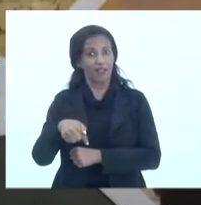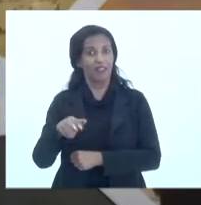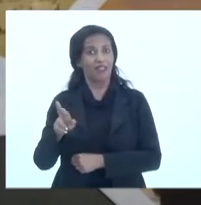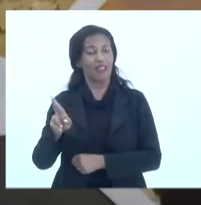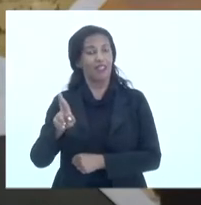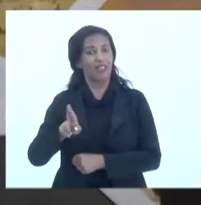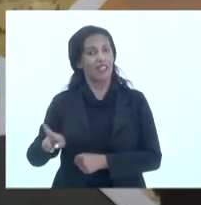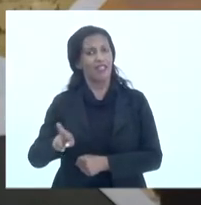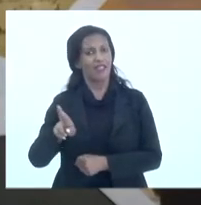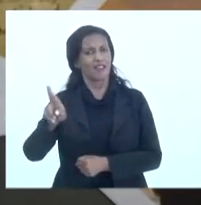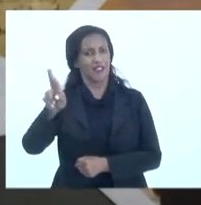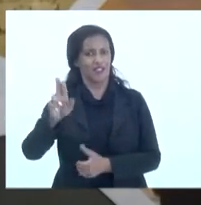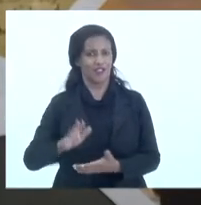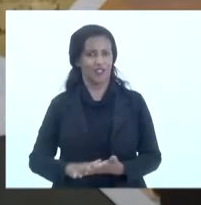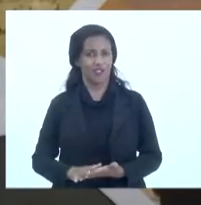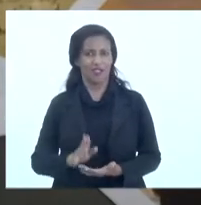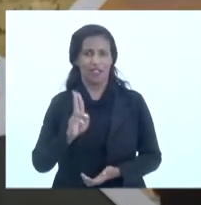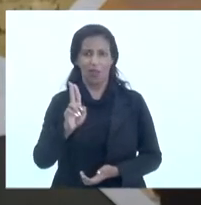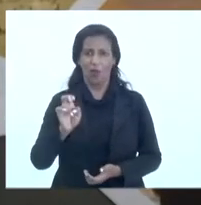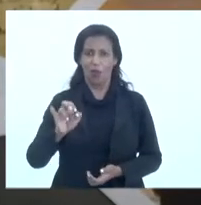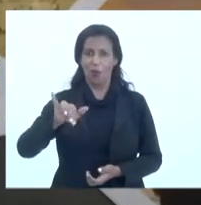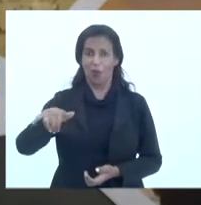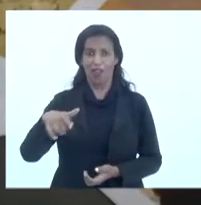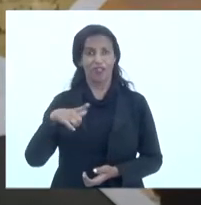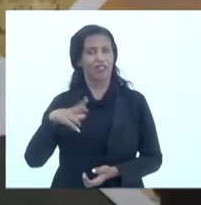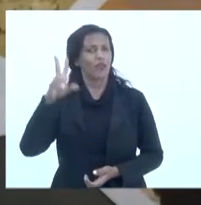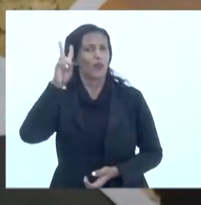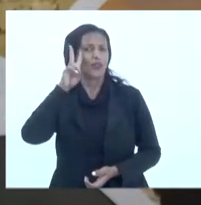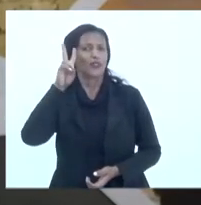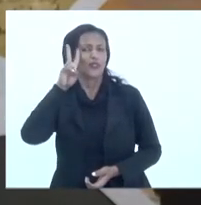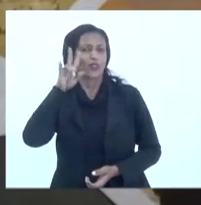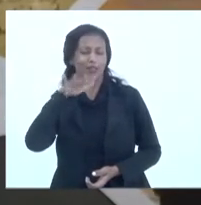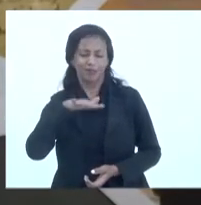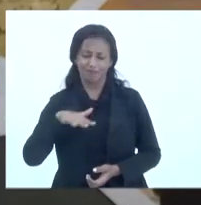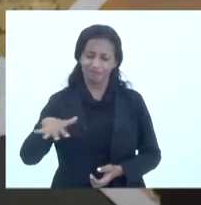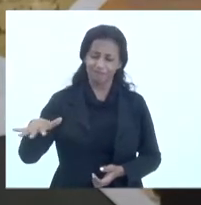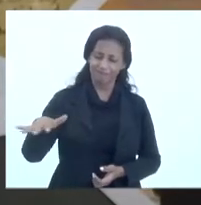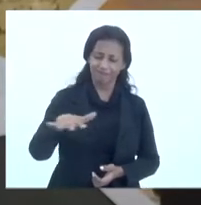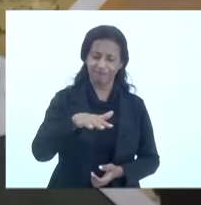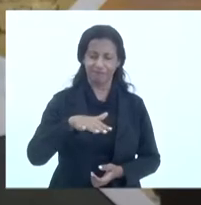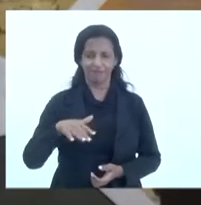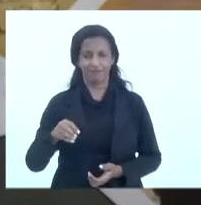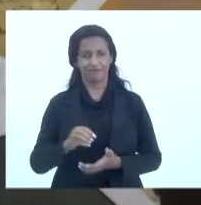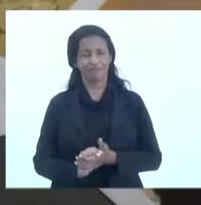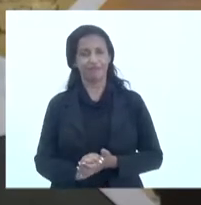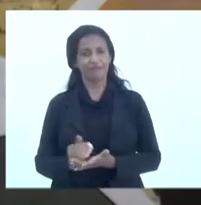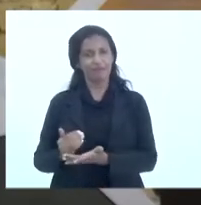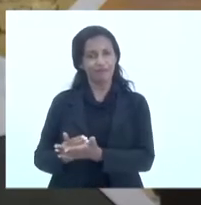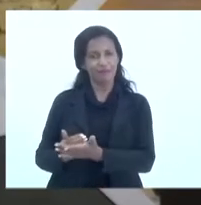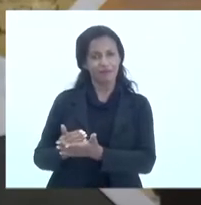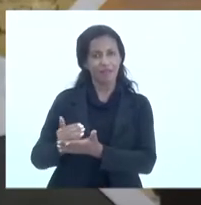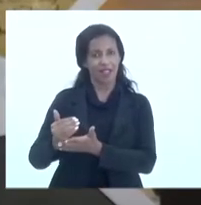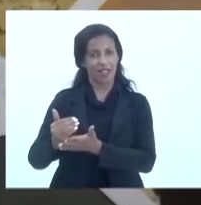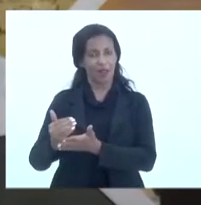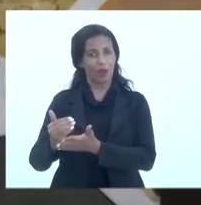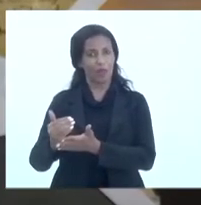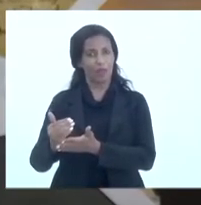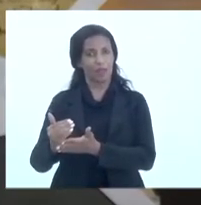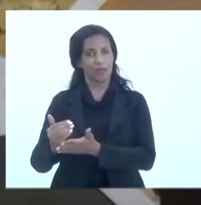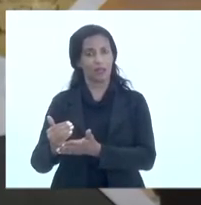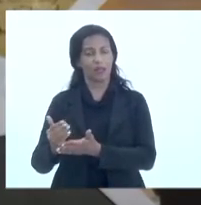a UERJ, ela tem uma história na nossa região, ela começa com um internato rural, ela começa na área de